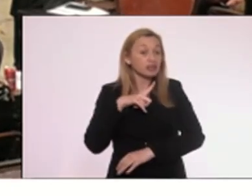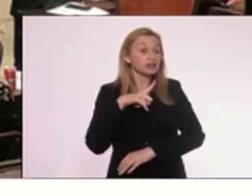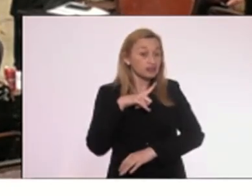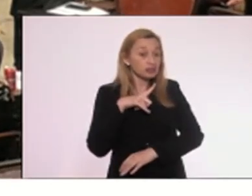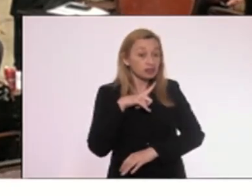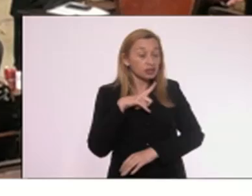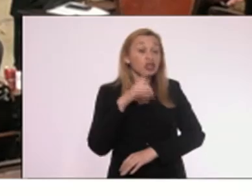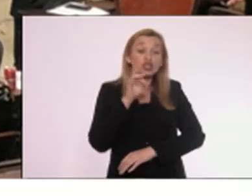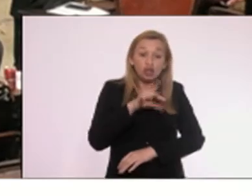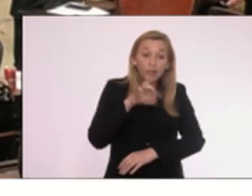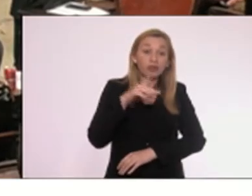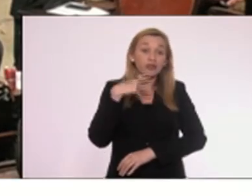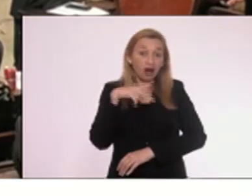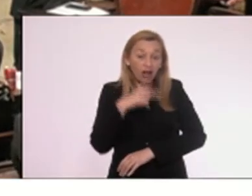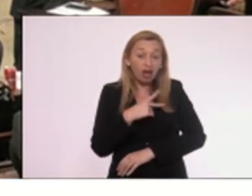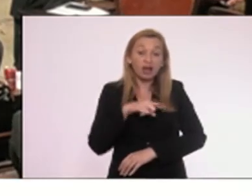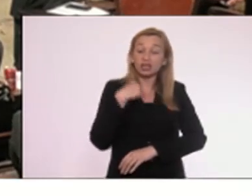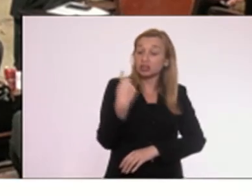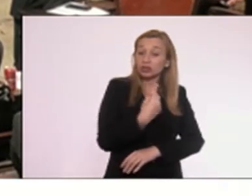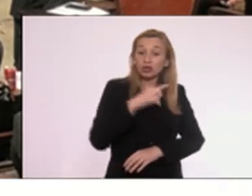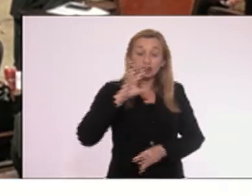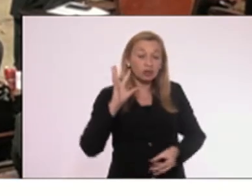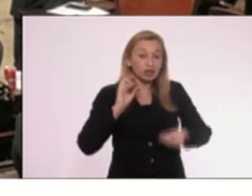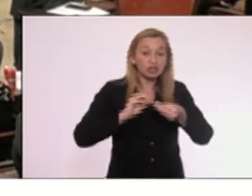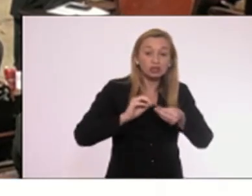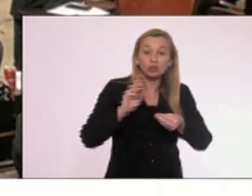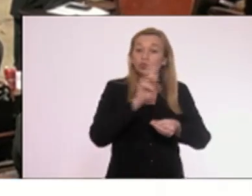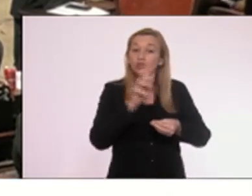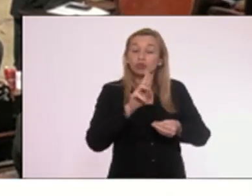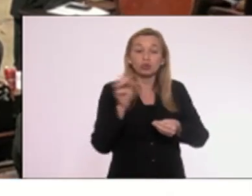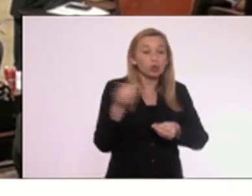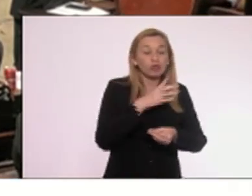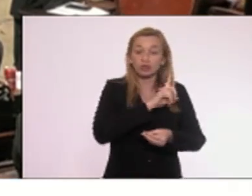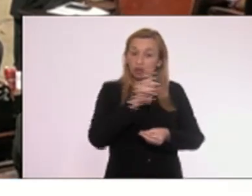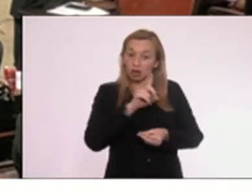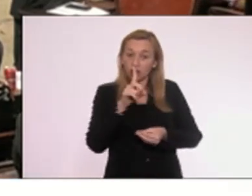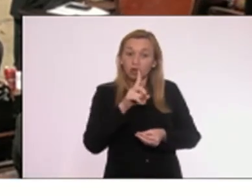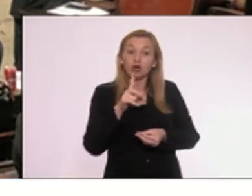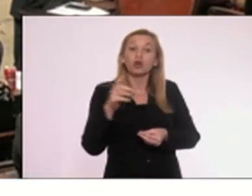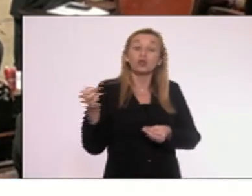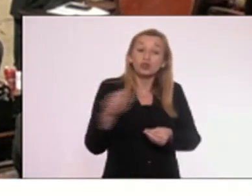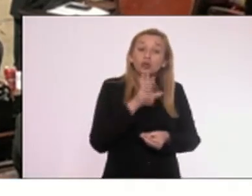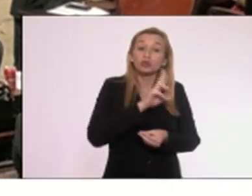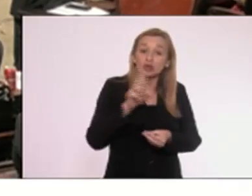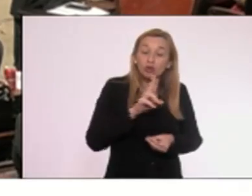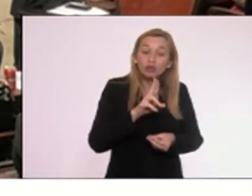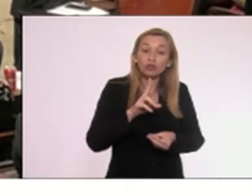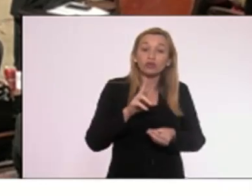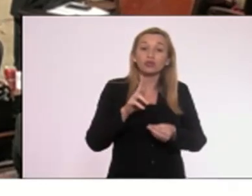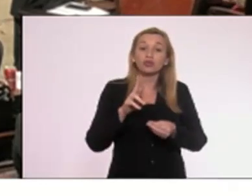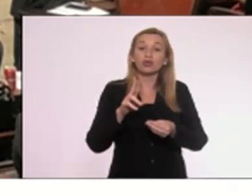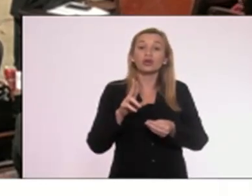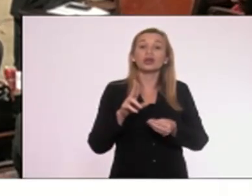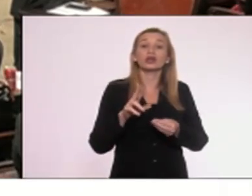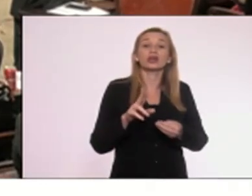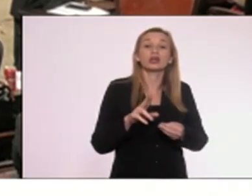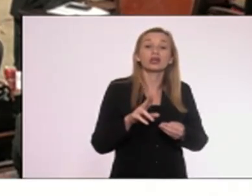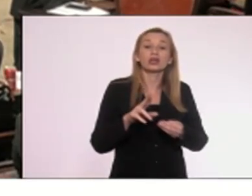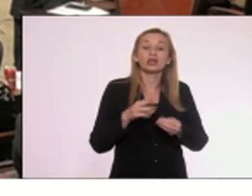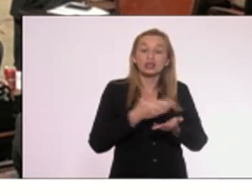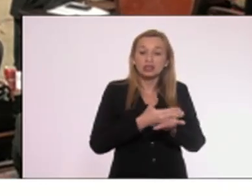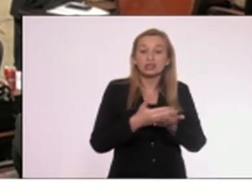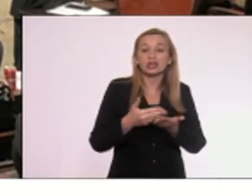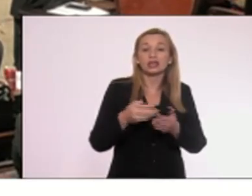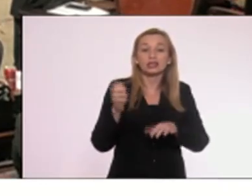Janeiro. Só para esclarecer, que a gente não acrescentou um nome novo, coronel Salema. Esse nome novo foi consagrado na lei estadual que está em